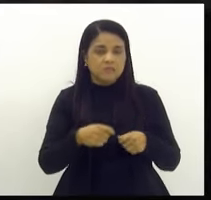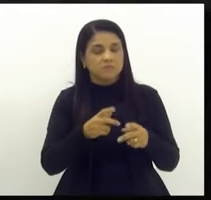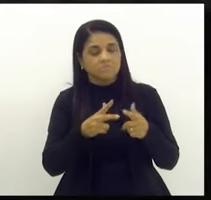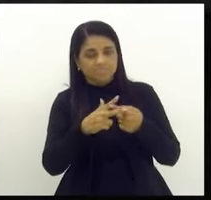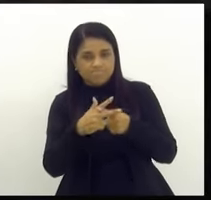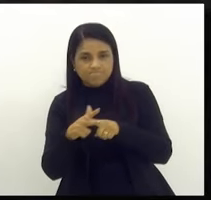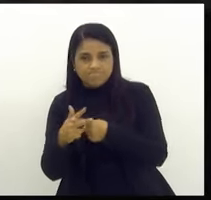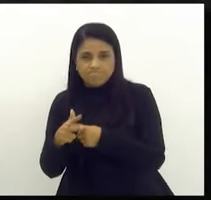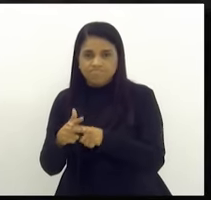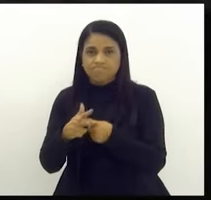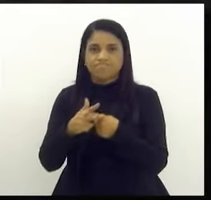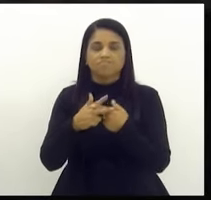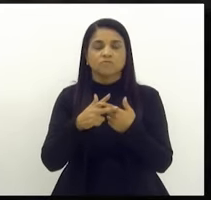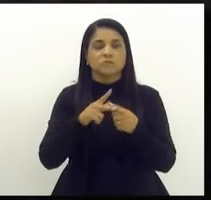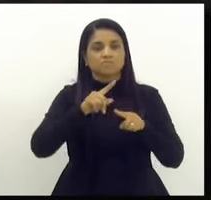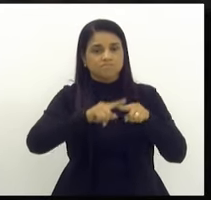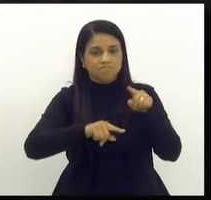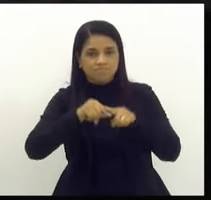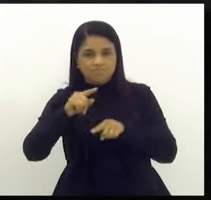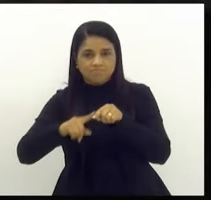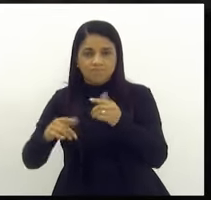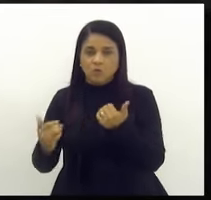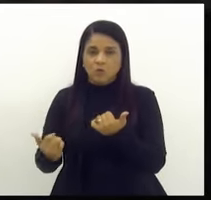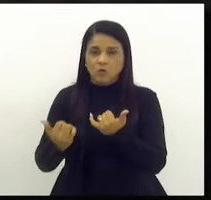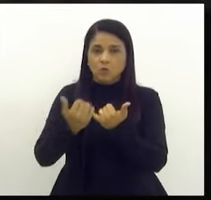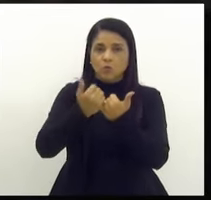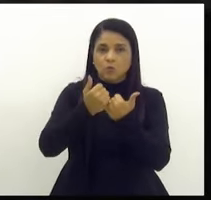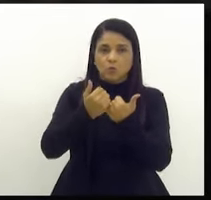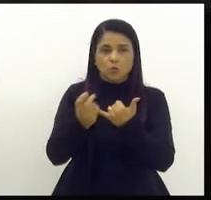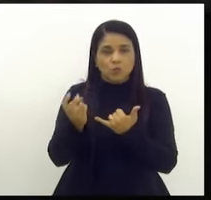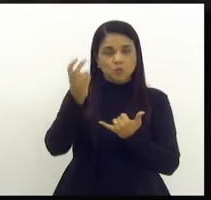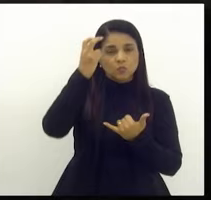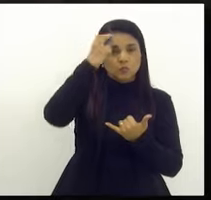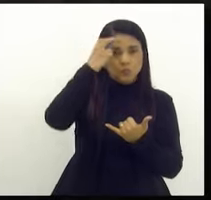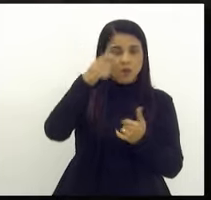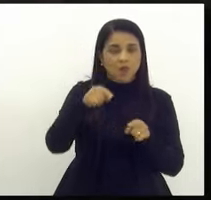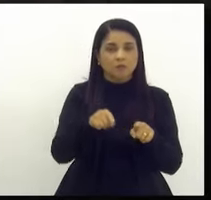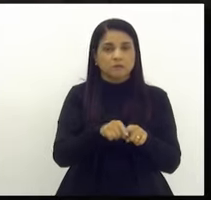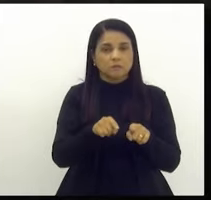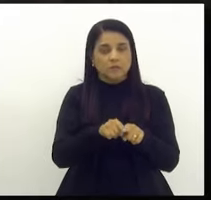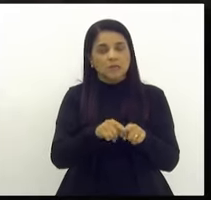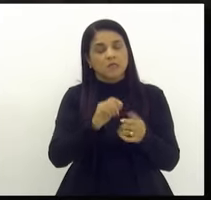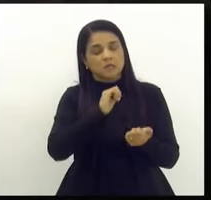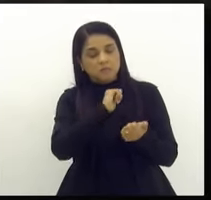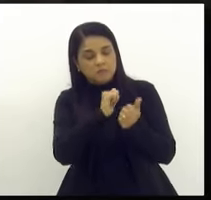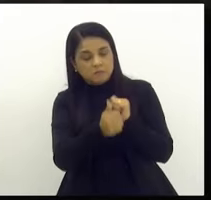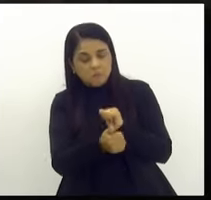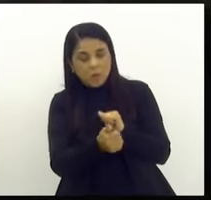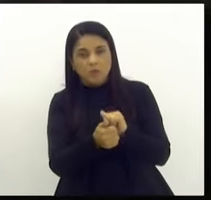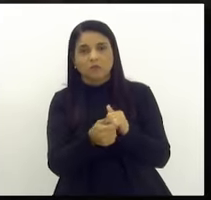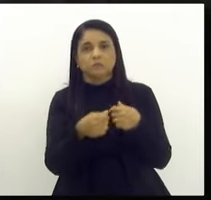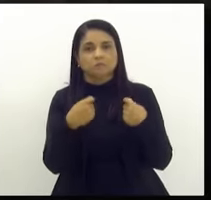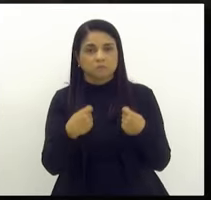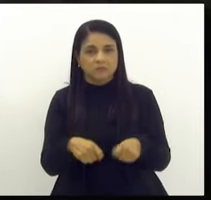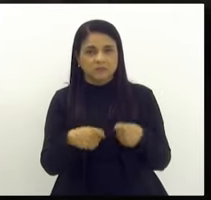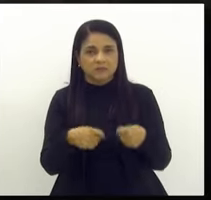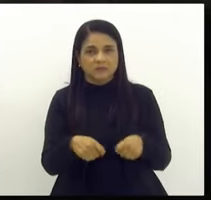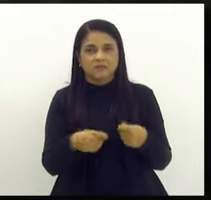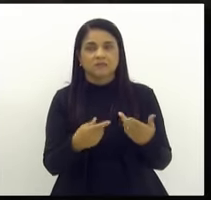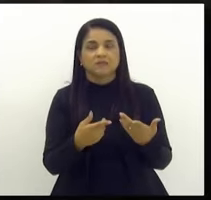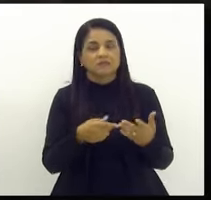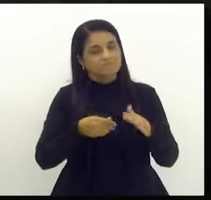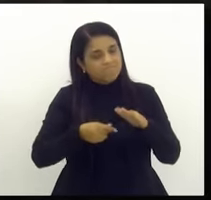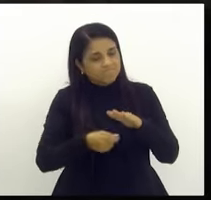conservação dos equipamentos culturais da Secretaria de Estado de cultura e esporte esse sucateamento